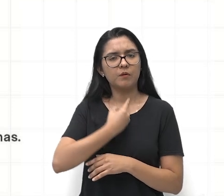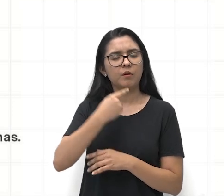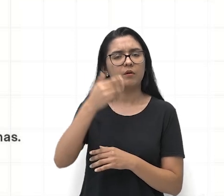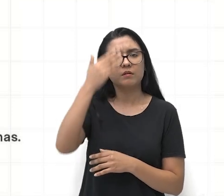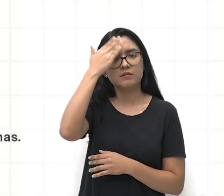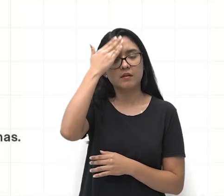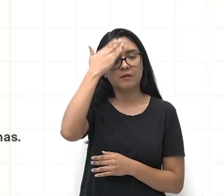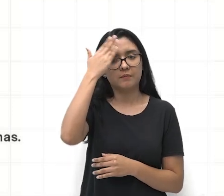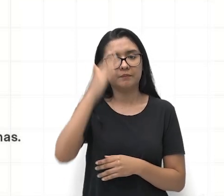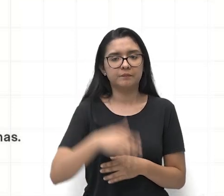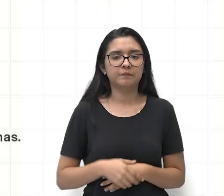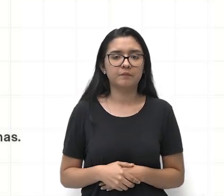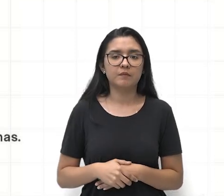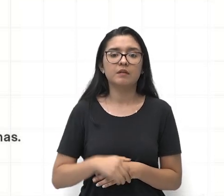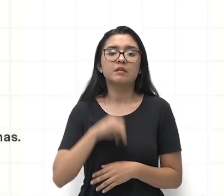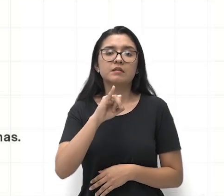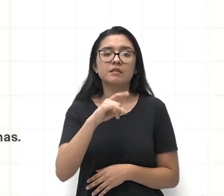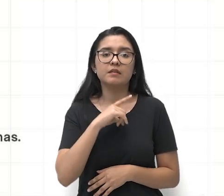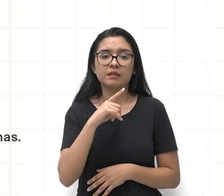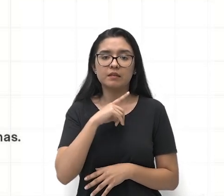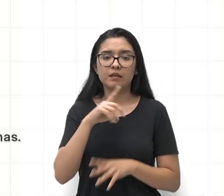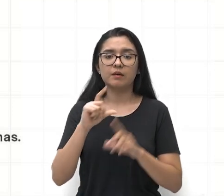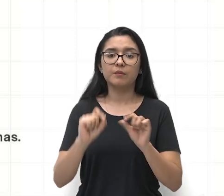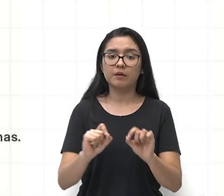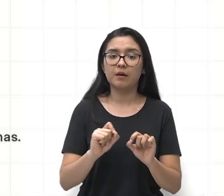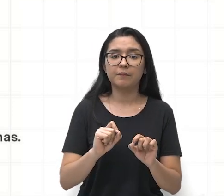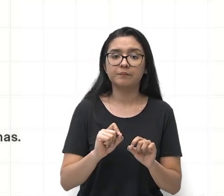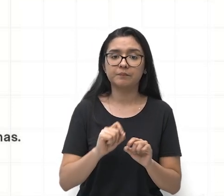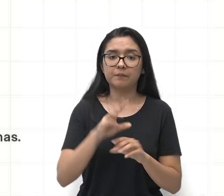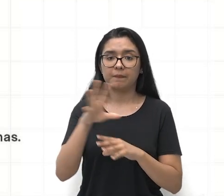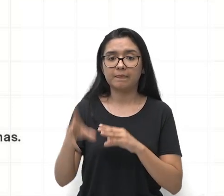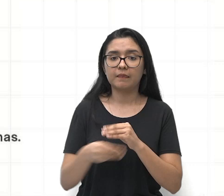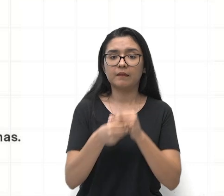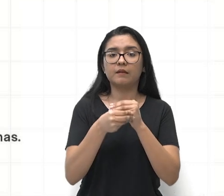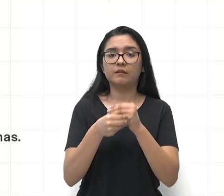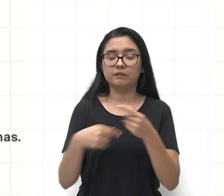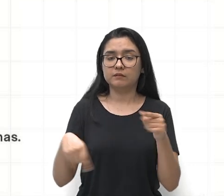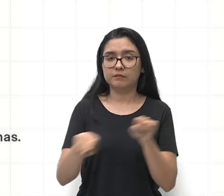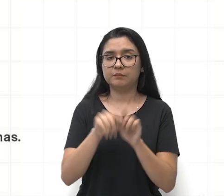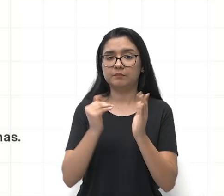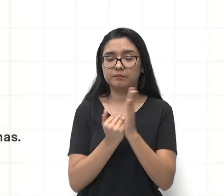conhecimento de quando nós temos acréscimo, multa, né, aumento,